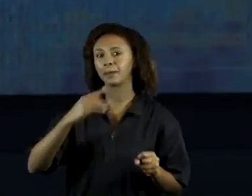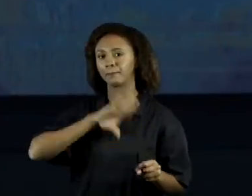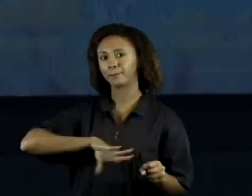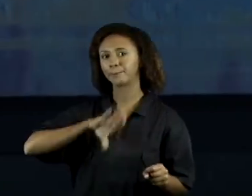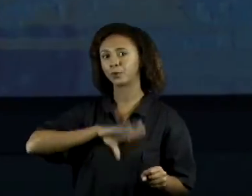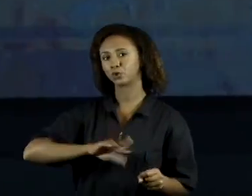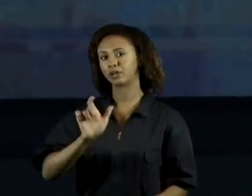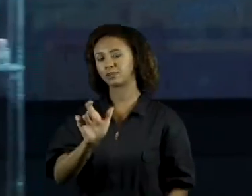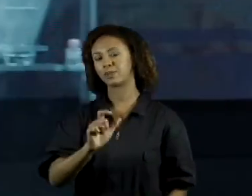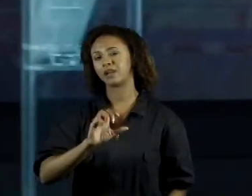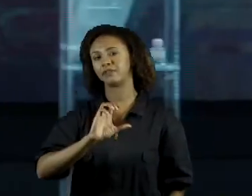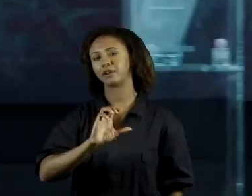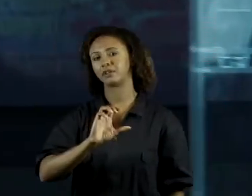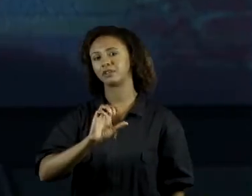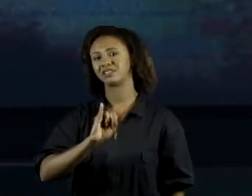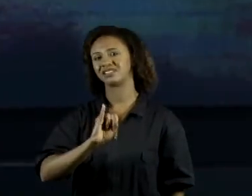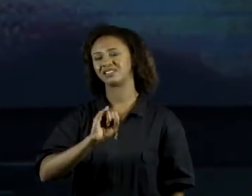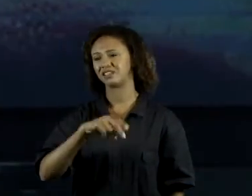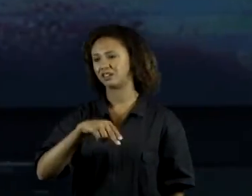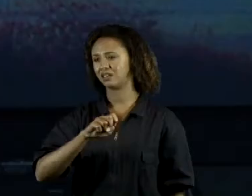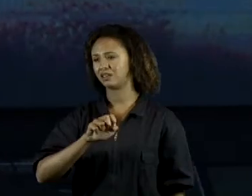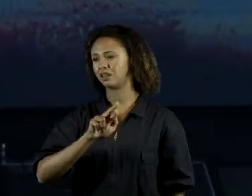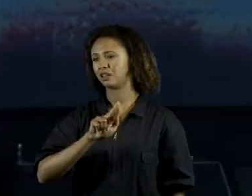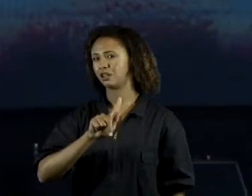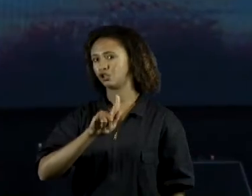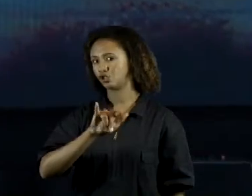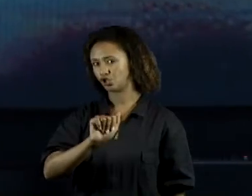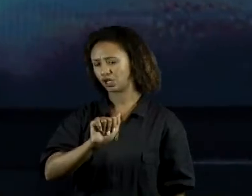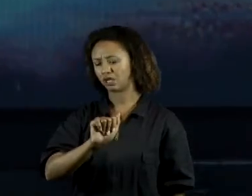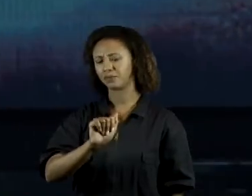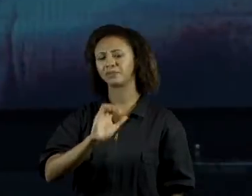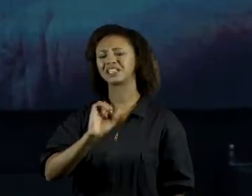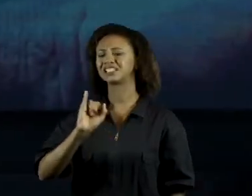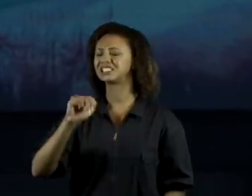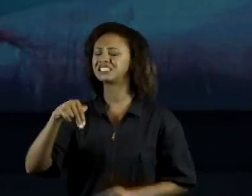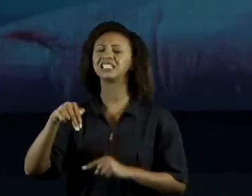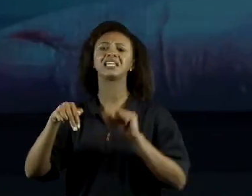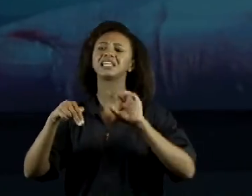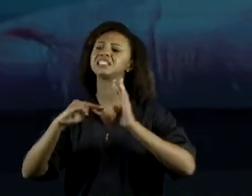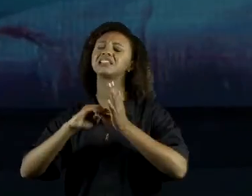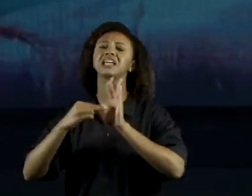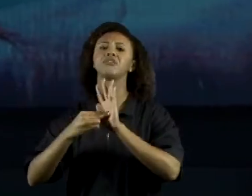é sinergia? Esse prefixo sin significa conjunto.